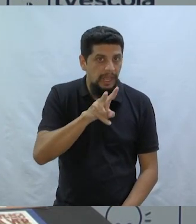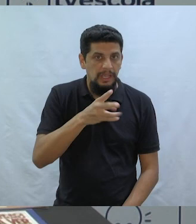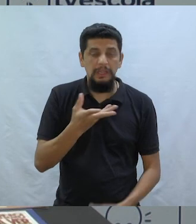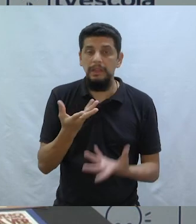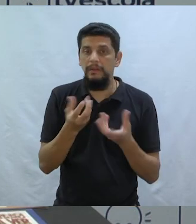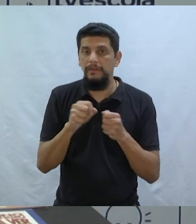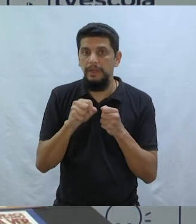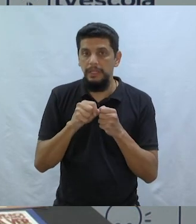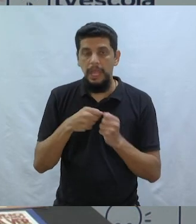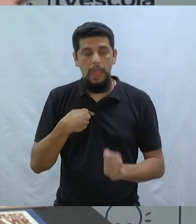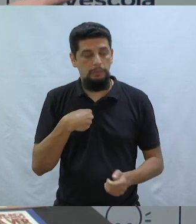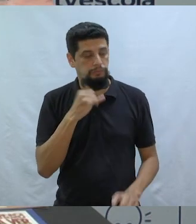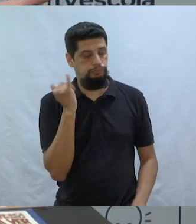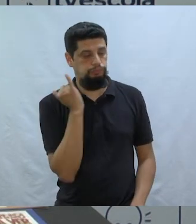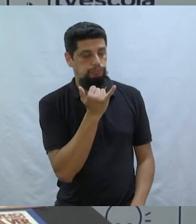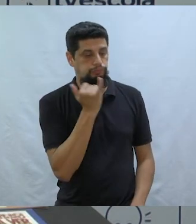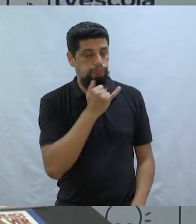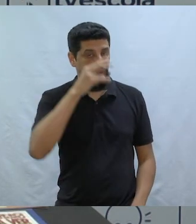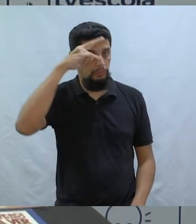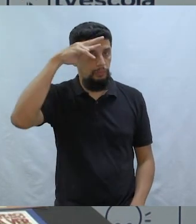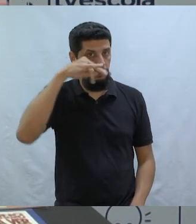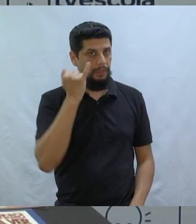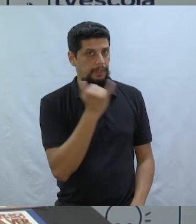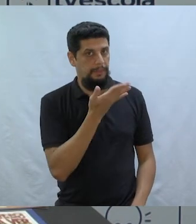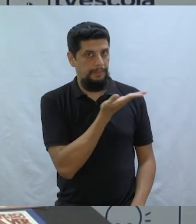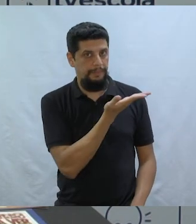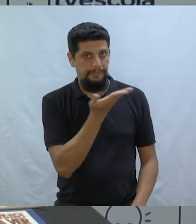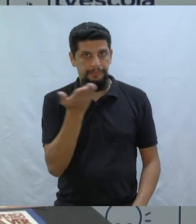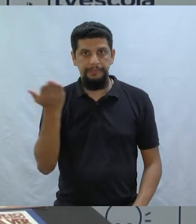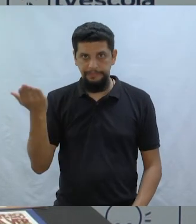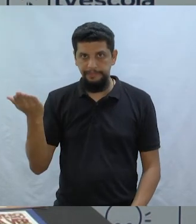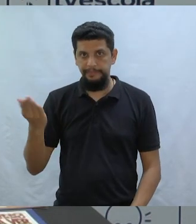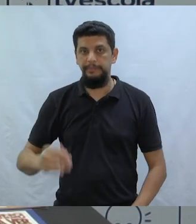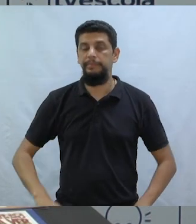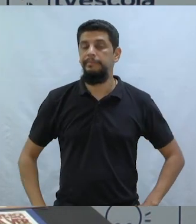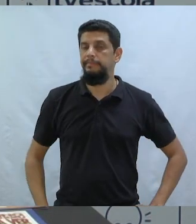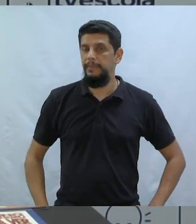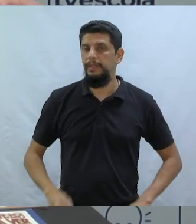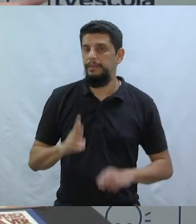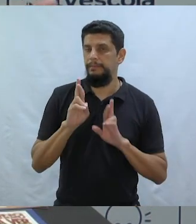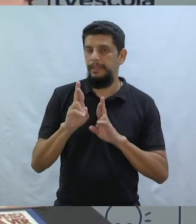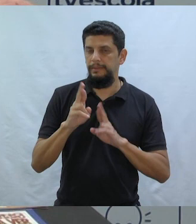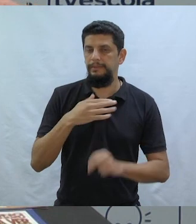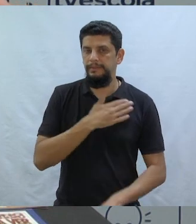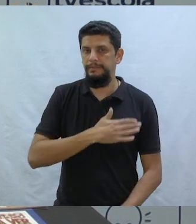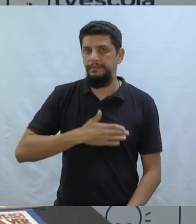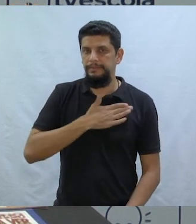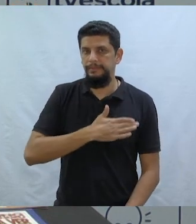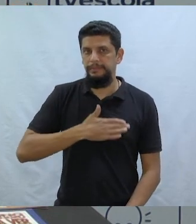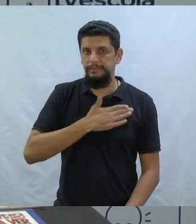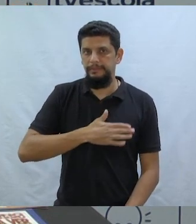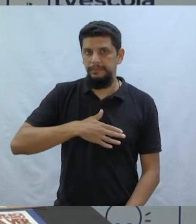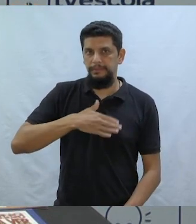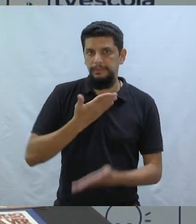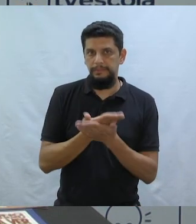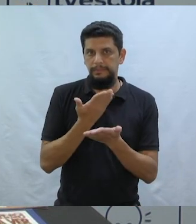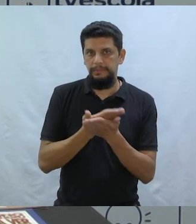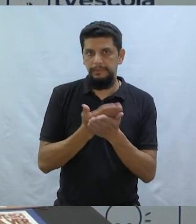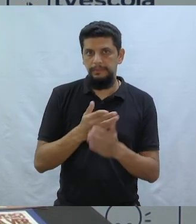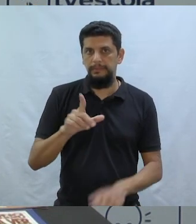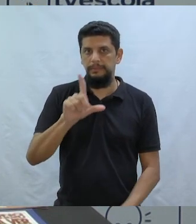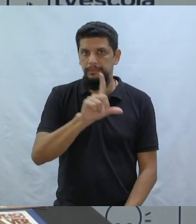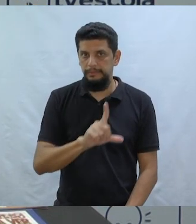que eu vou fazer eu vou contar essas histórias para vocês espero que você vocês tenham gostado da nossa